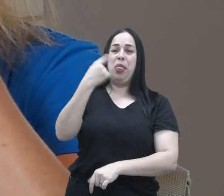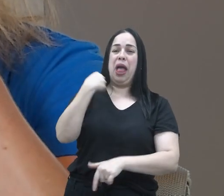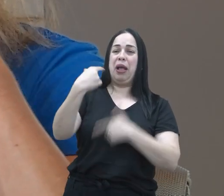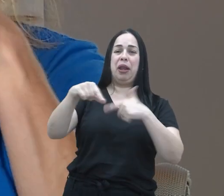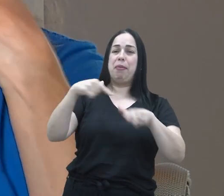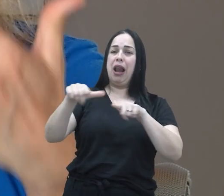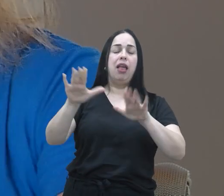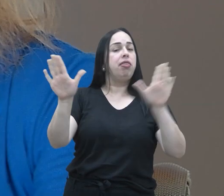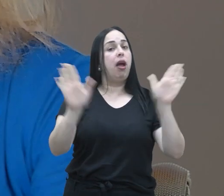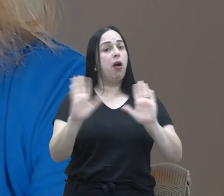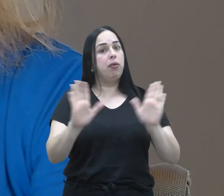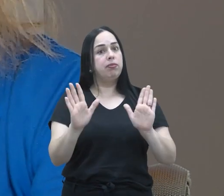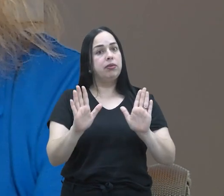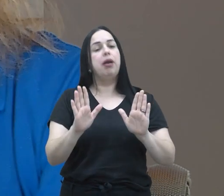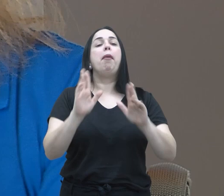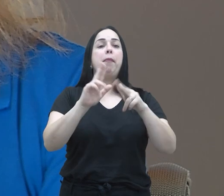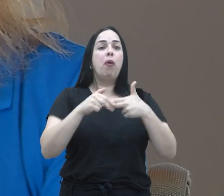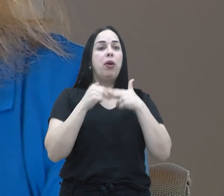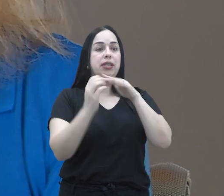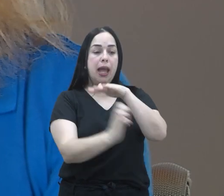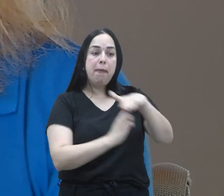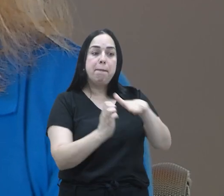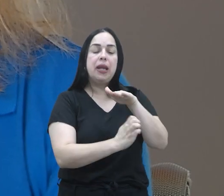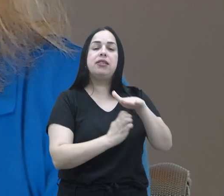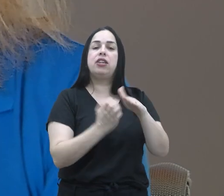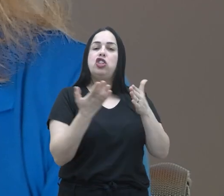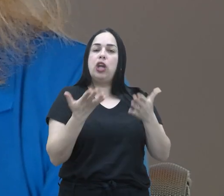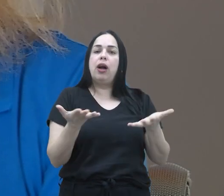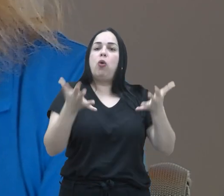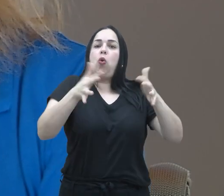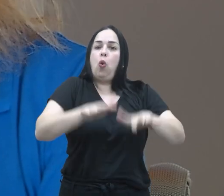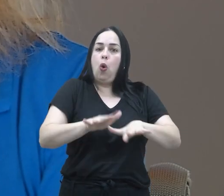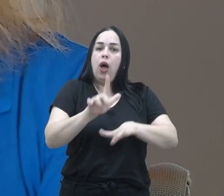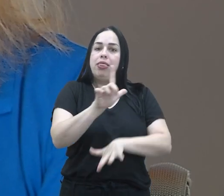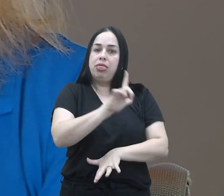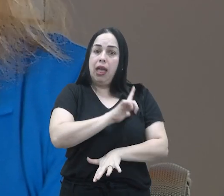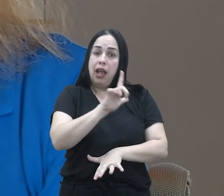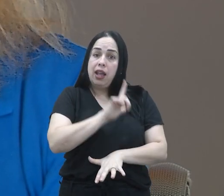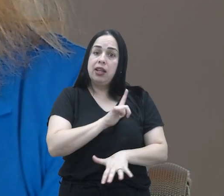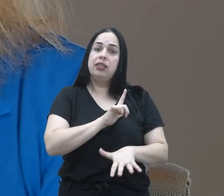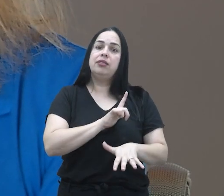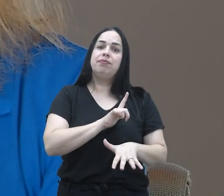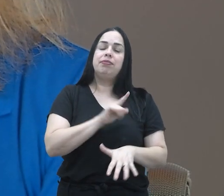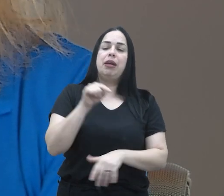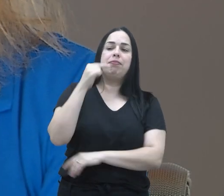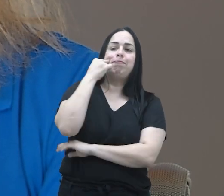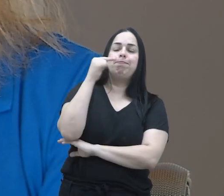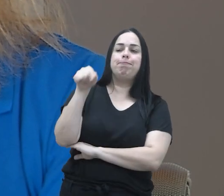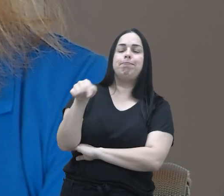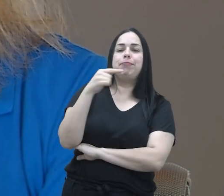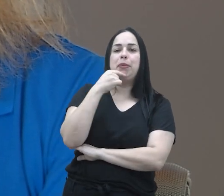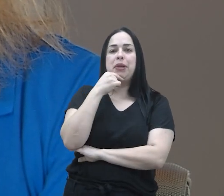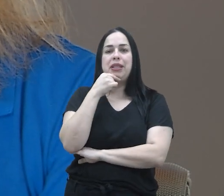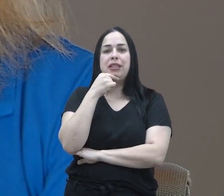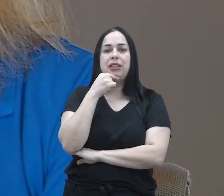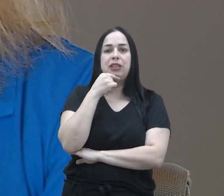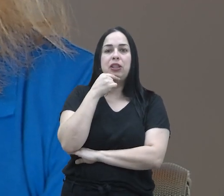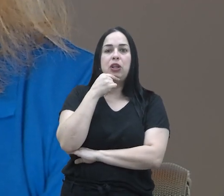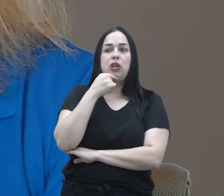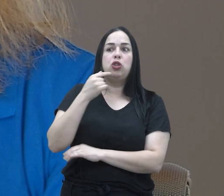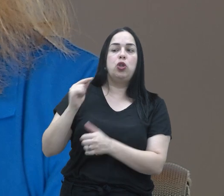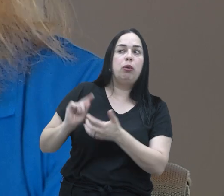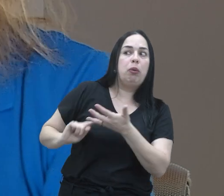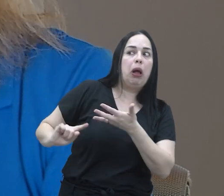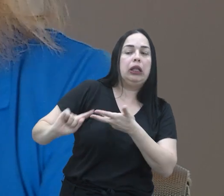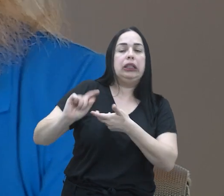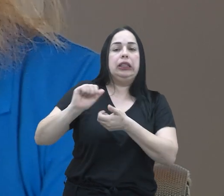ele não consegue fazer. E a empresa que já sabe, que já lida com outros PCDs, achar que ela vai precisar